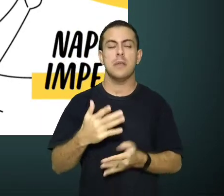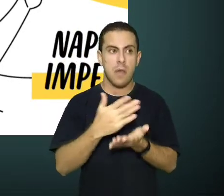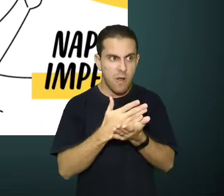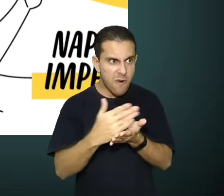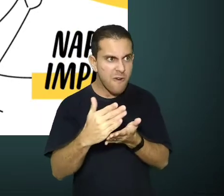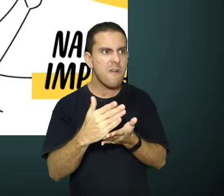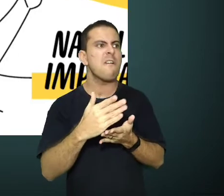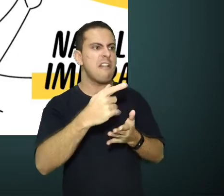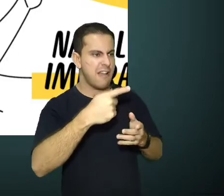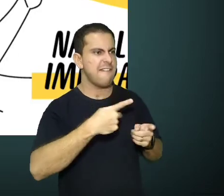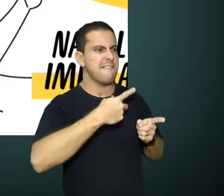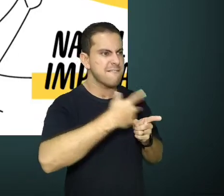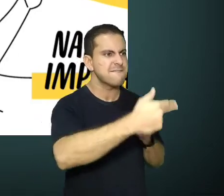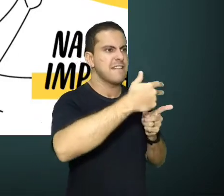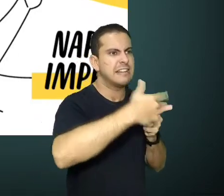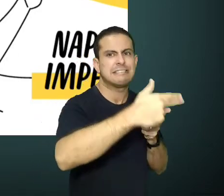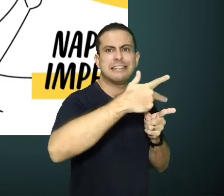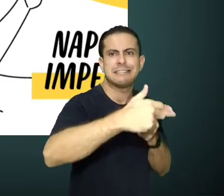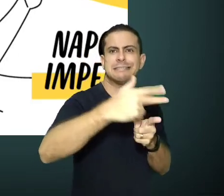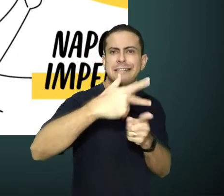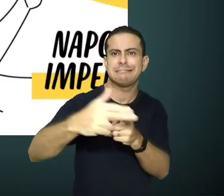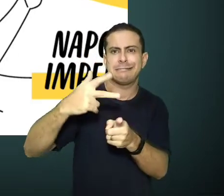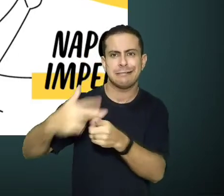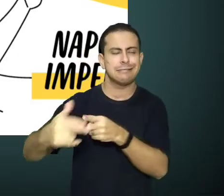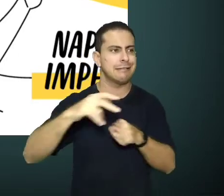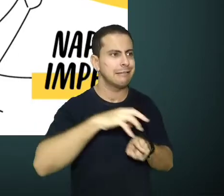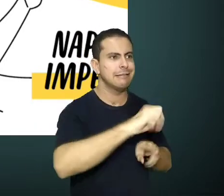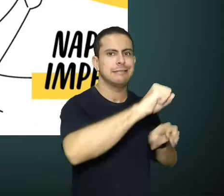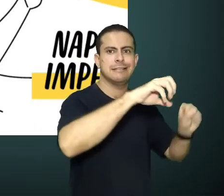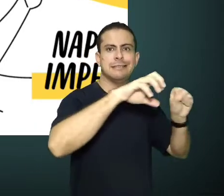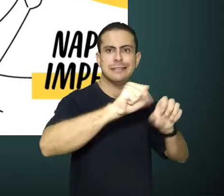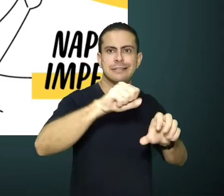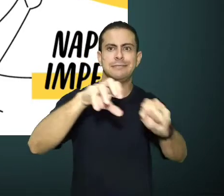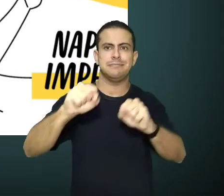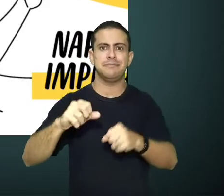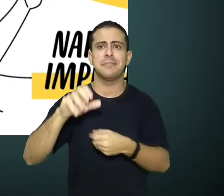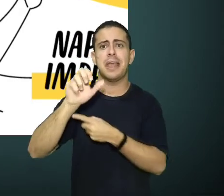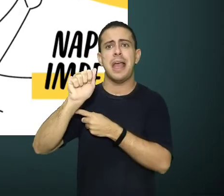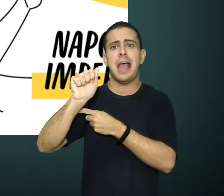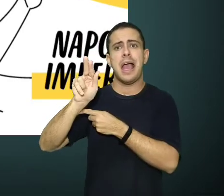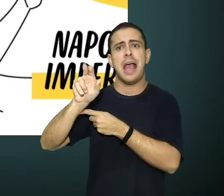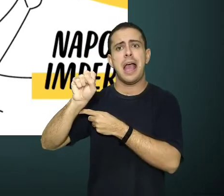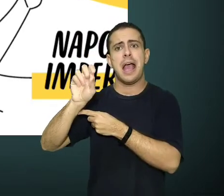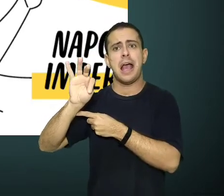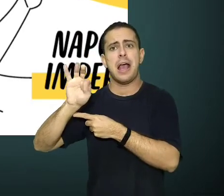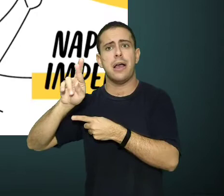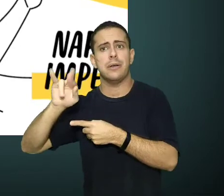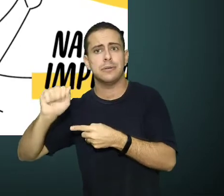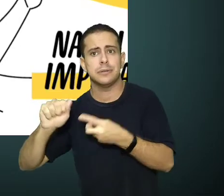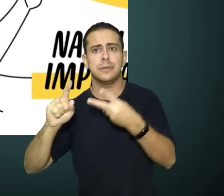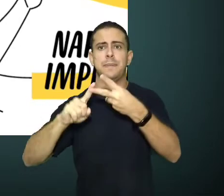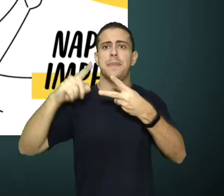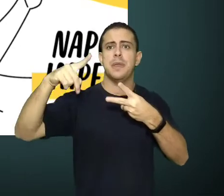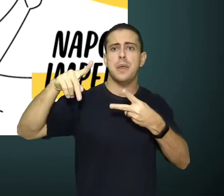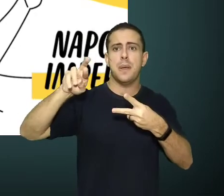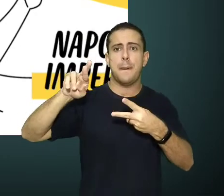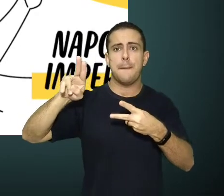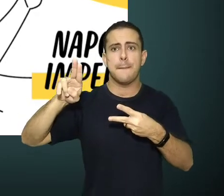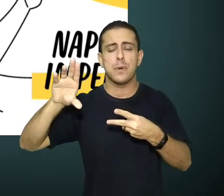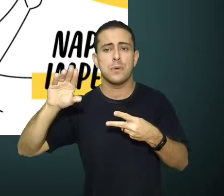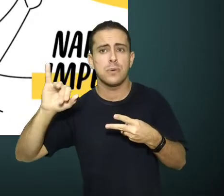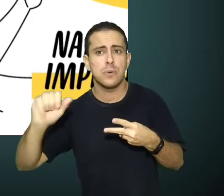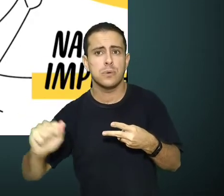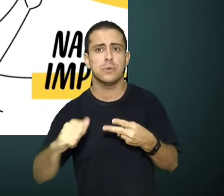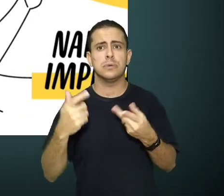Mas a verdade é que no começo todas foram furadas. Os franceses conseguiram derrotar austríacos, prussianos